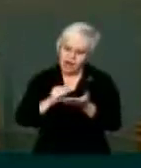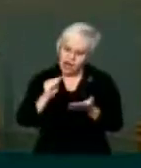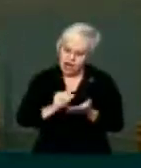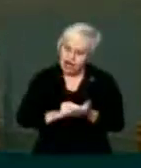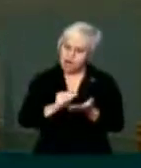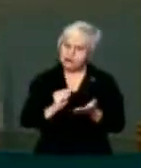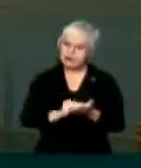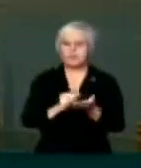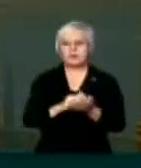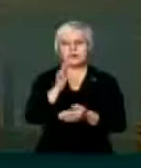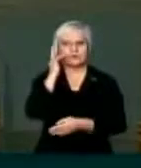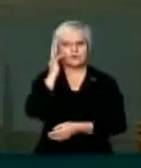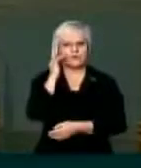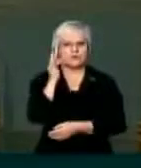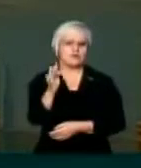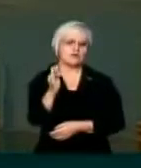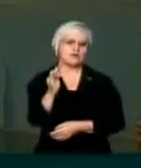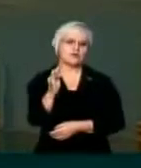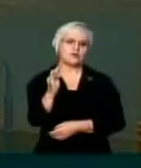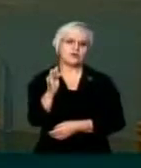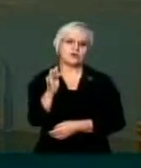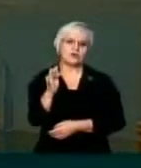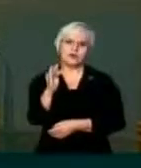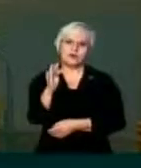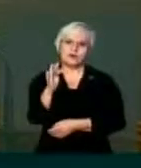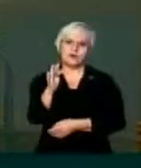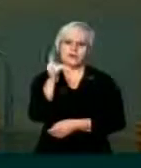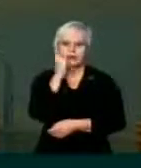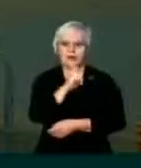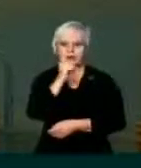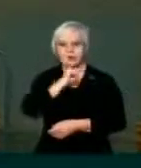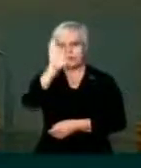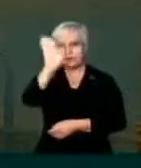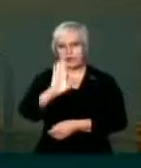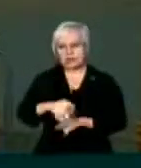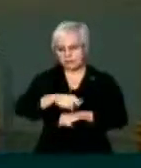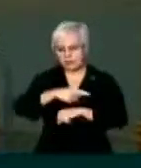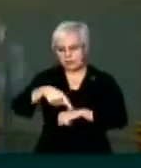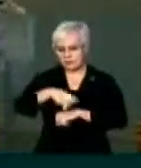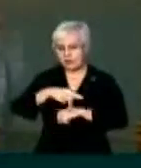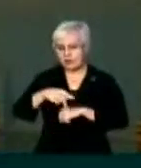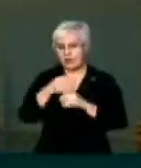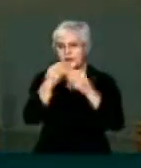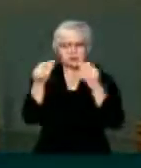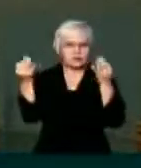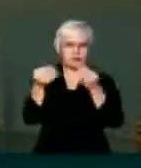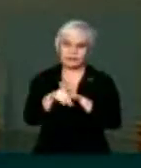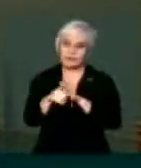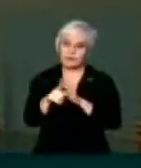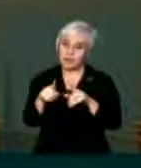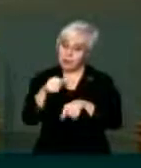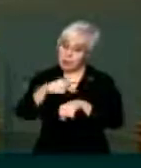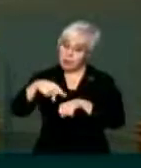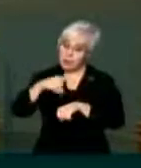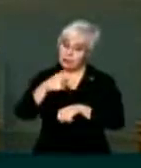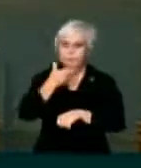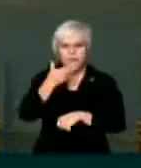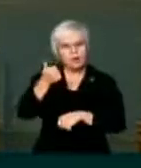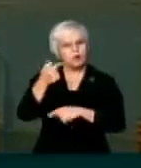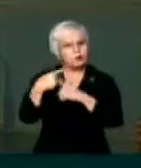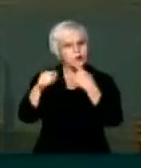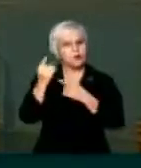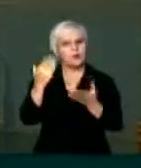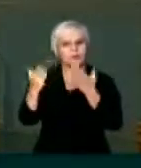chamo Alice e sei que não estamos no país das maravilhas, mas o nosso país, ele avançou em muito em